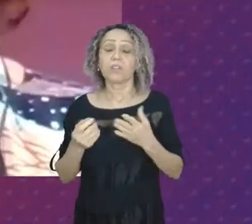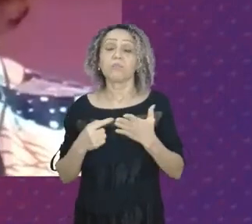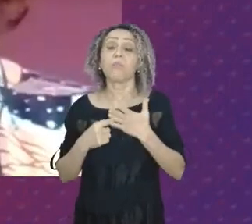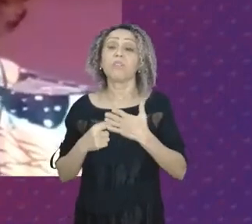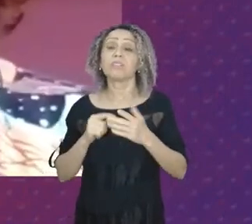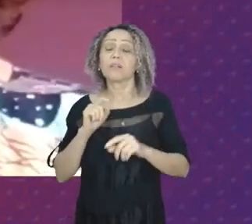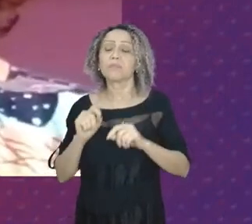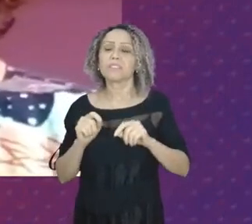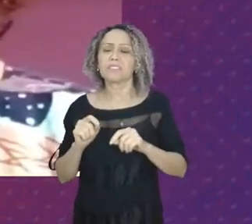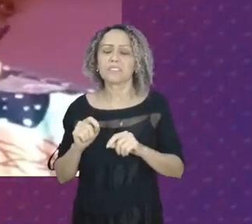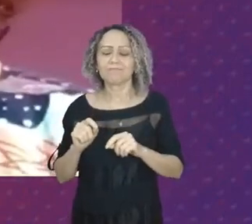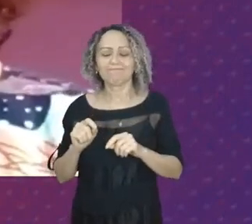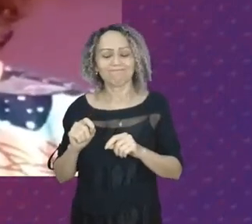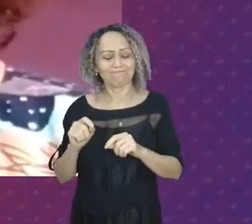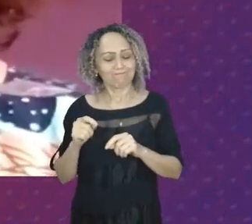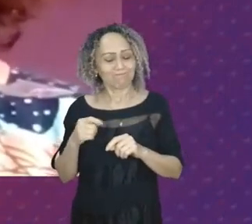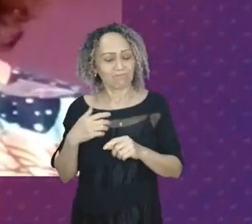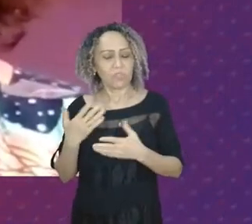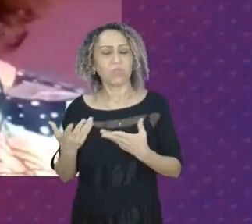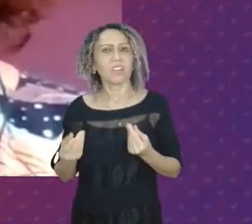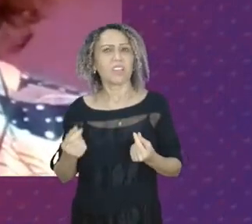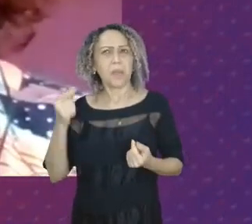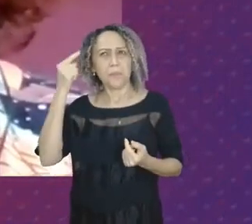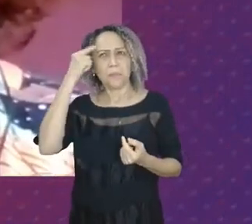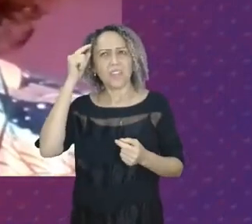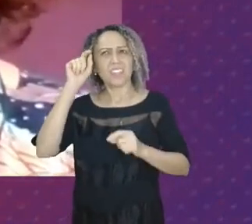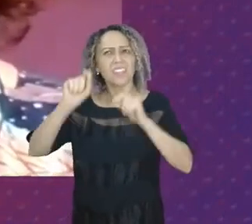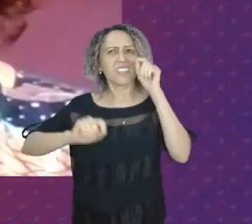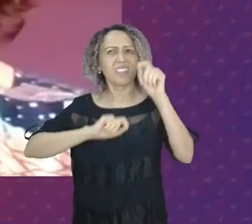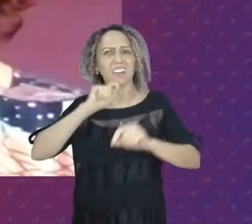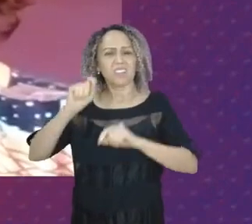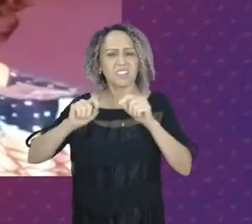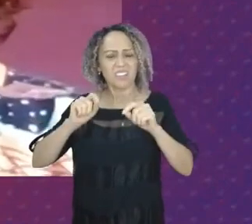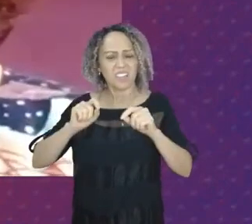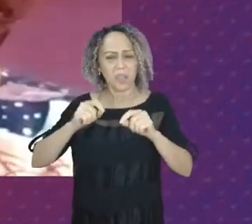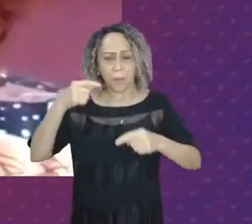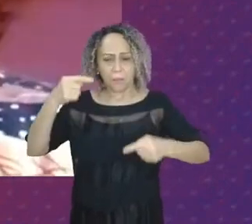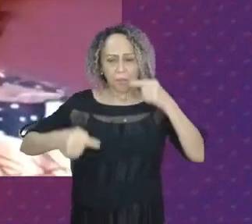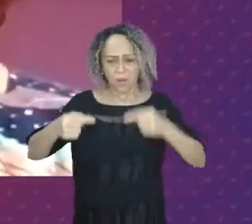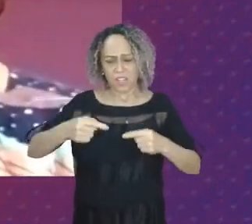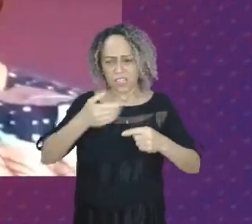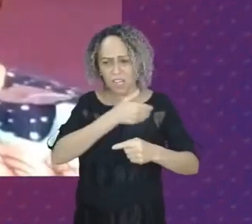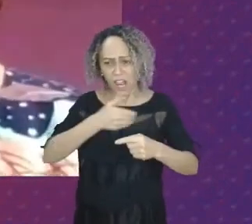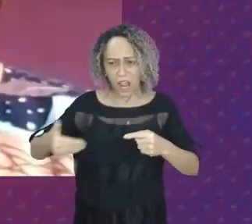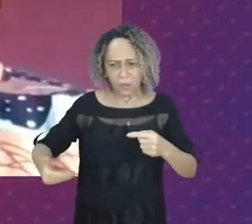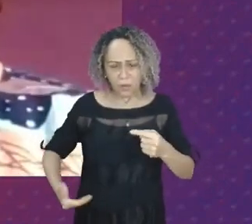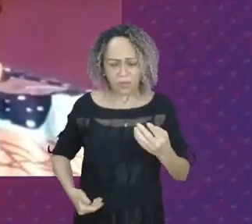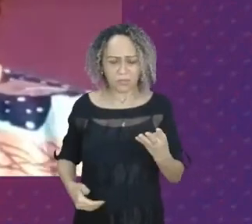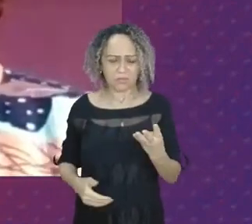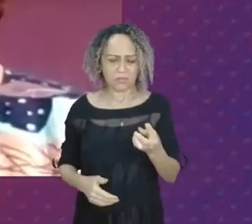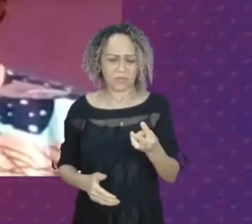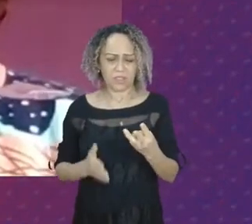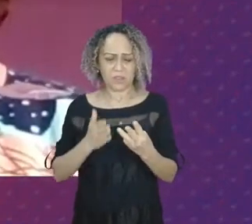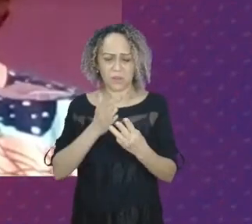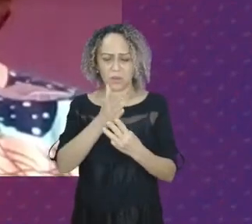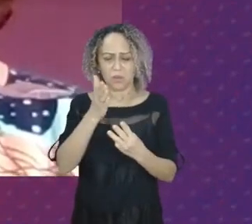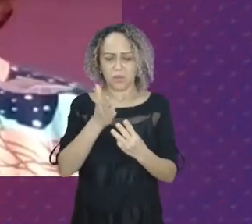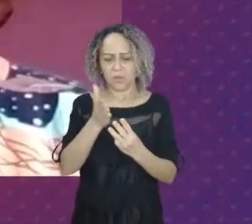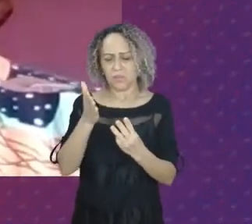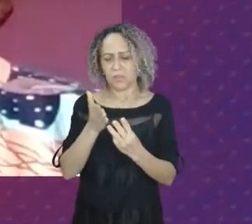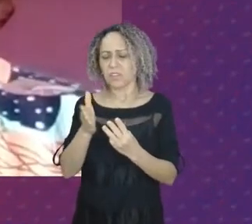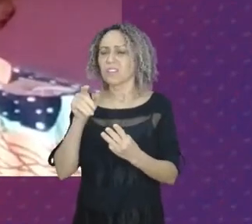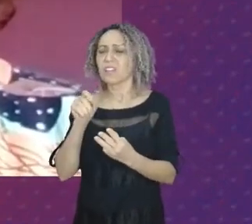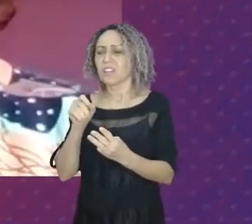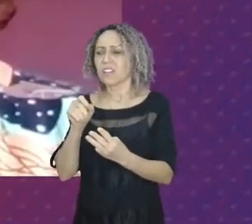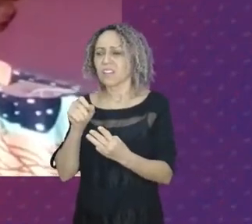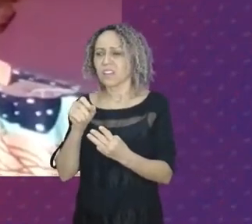uma outra questão chave, que é pensar políticas públicas que levem em consideração as três principais dimensões que afetam